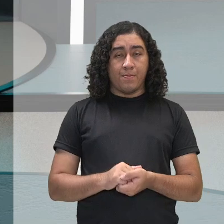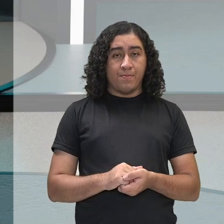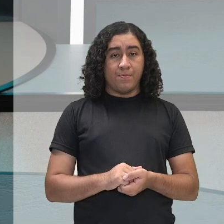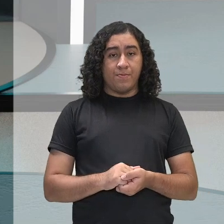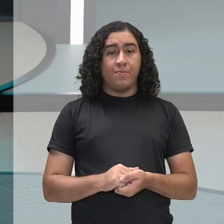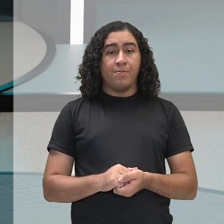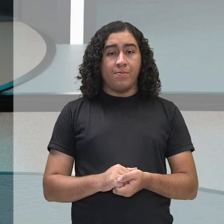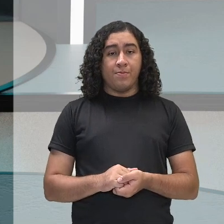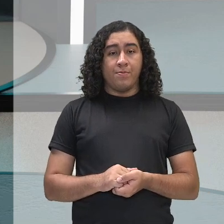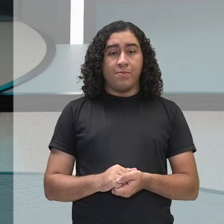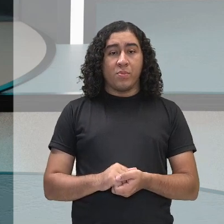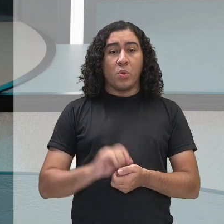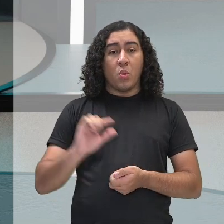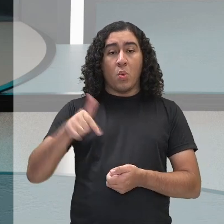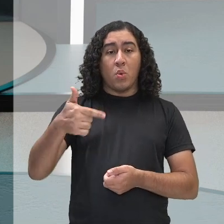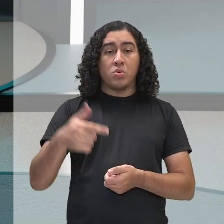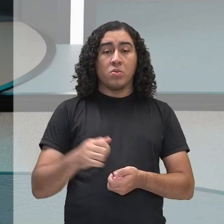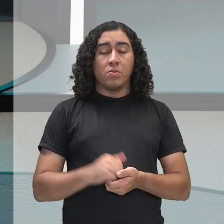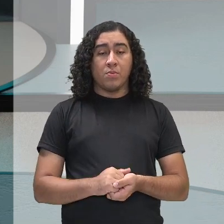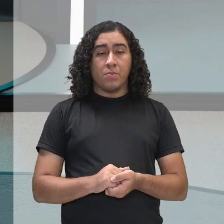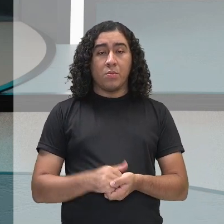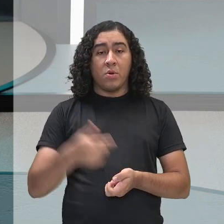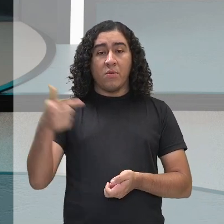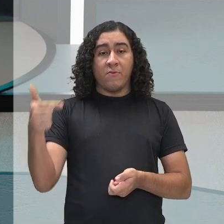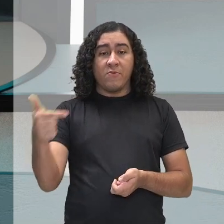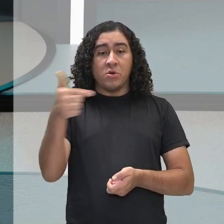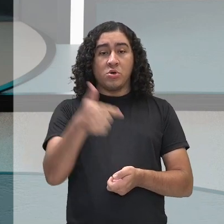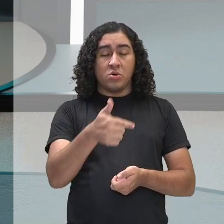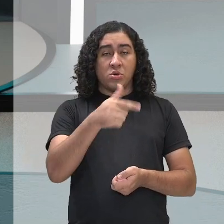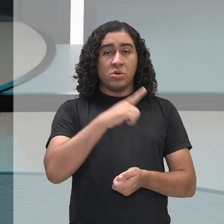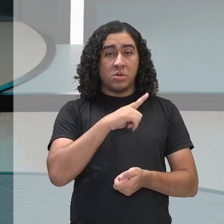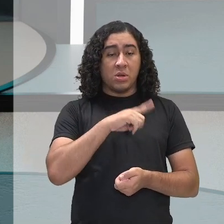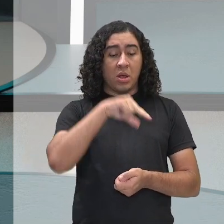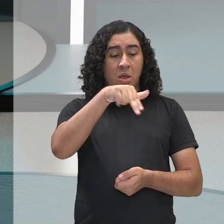ok? 22º, 22nd.